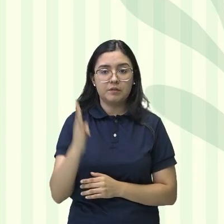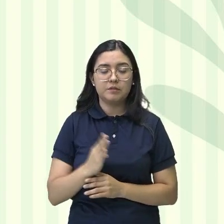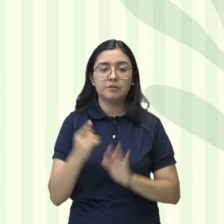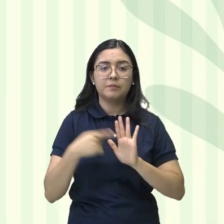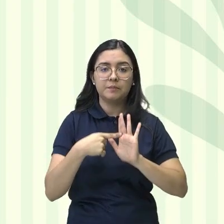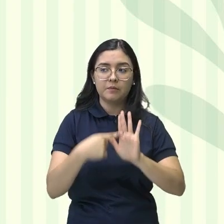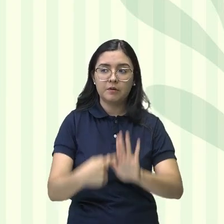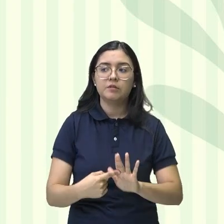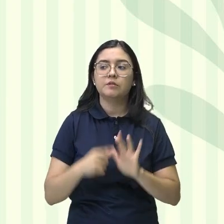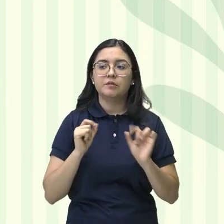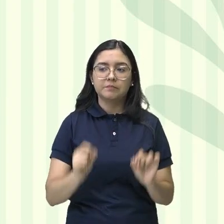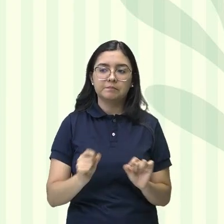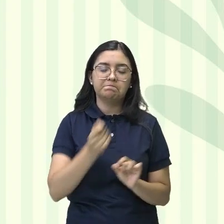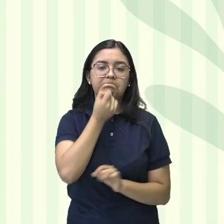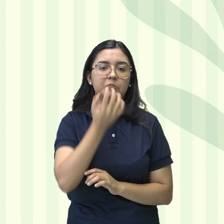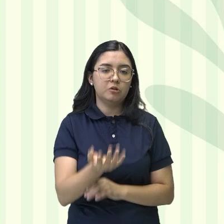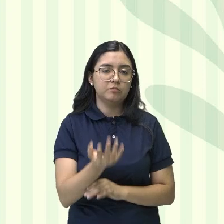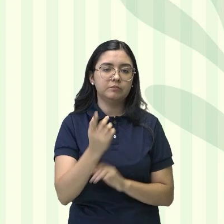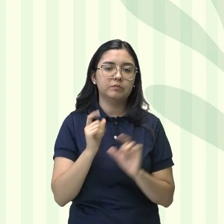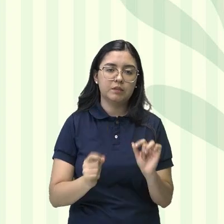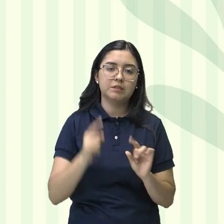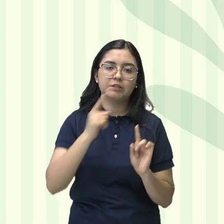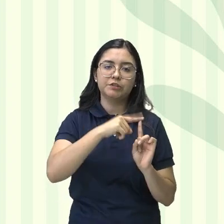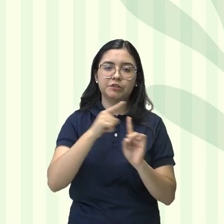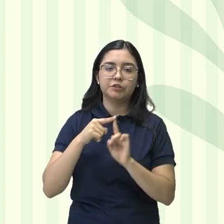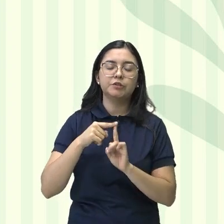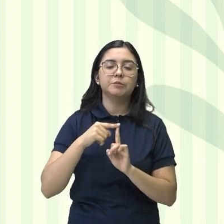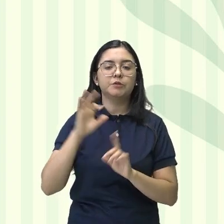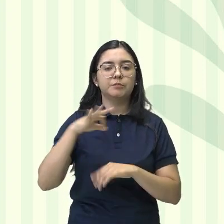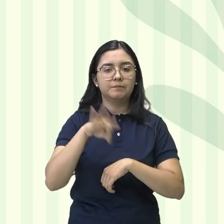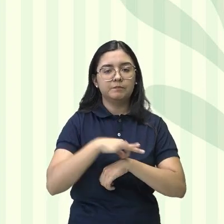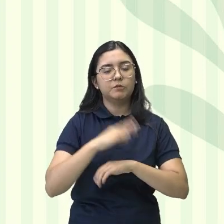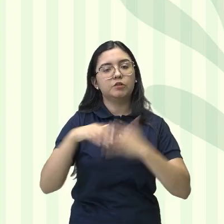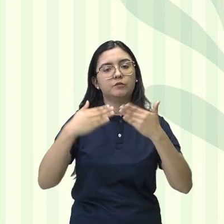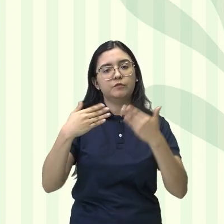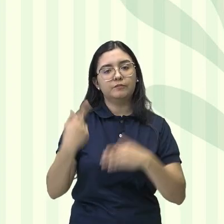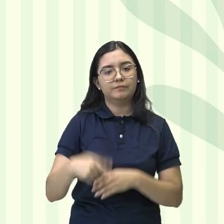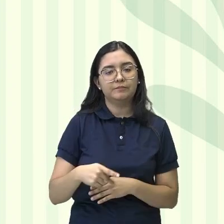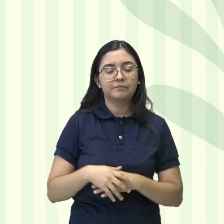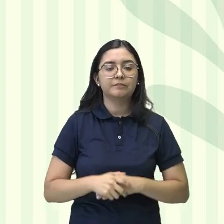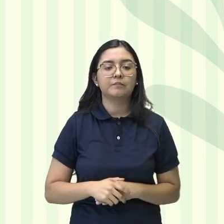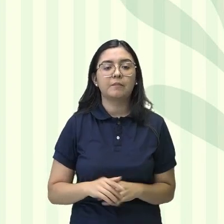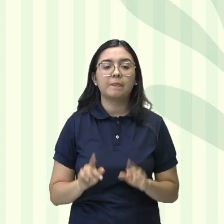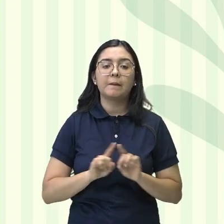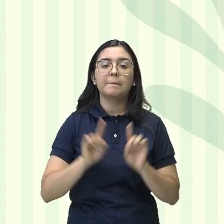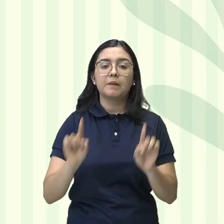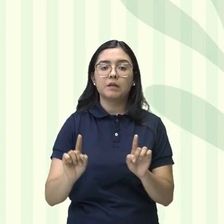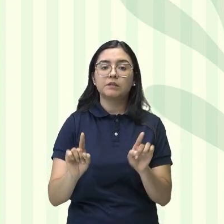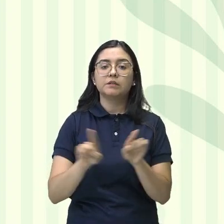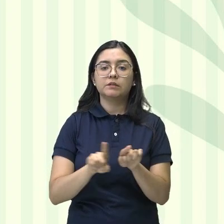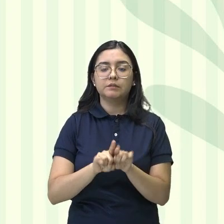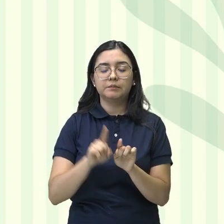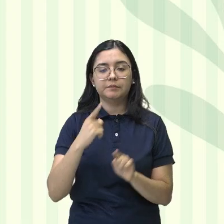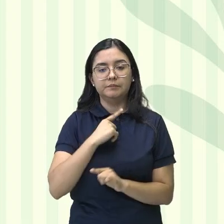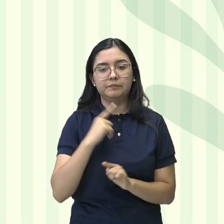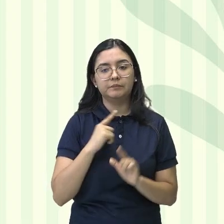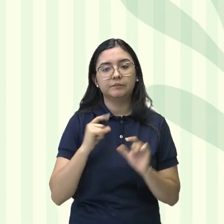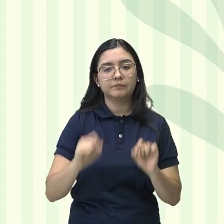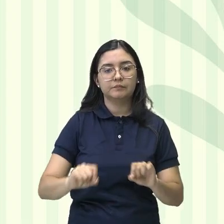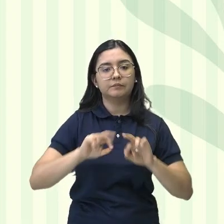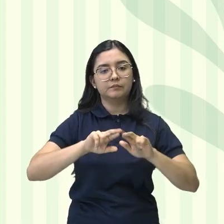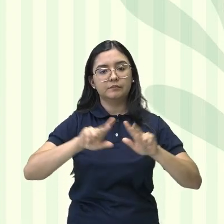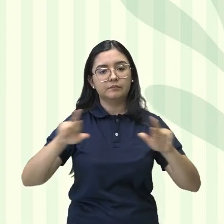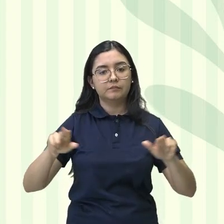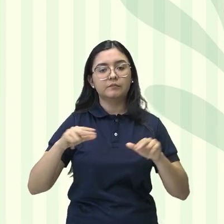condições bastante favoráveis para que esse tipo de espécies se desenvolvam. Mas a gente tem também, olha, a maior diversidade